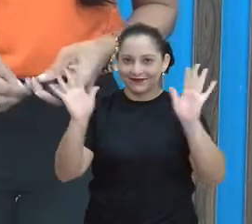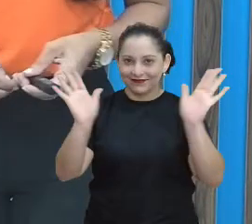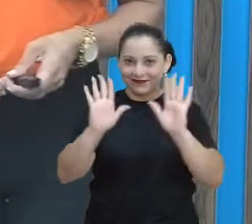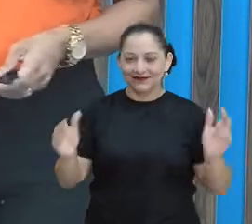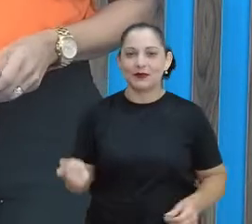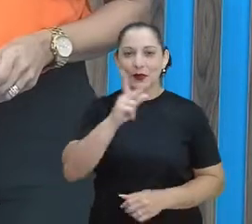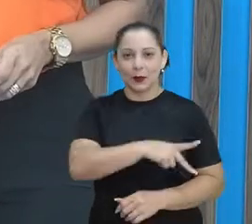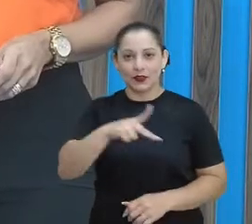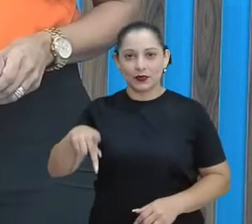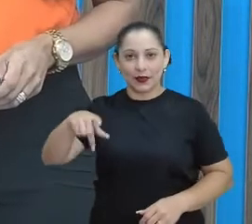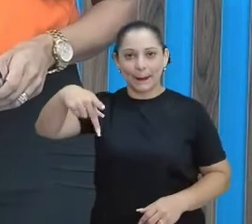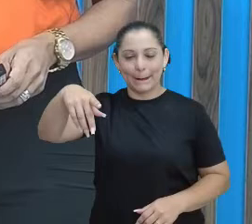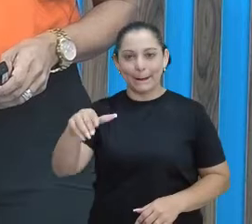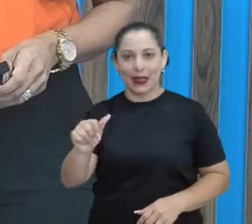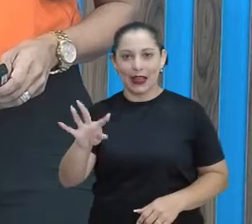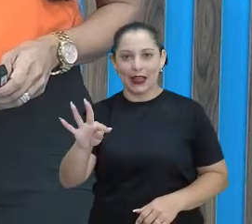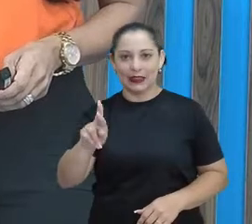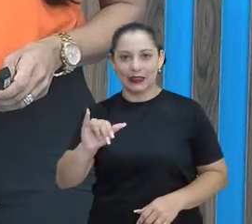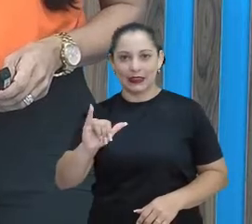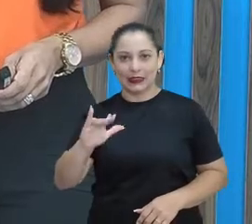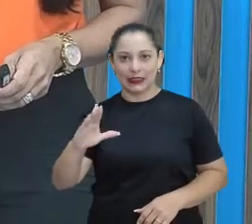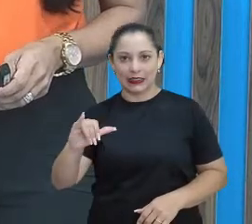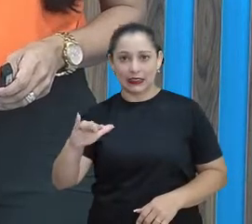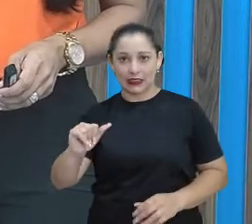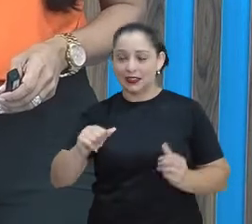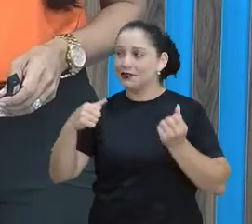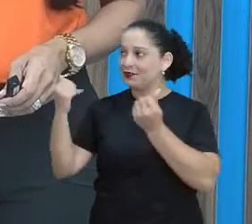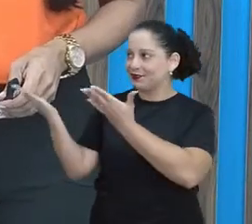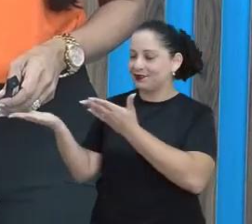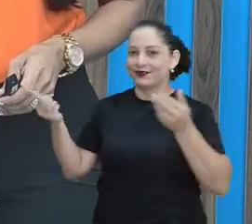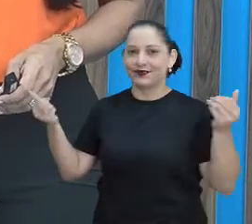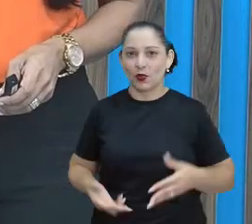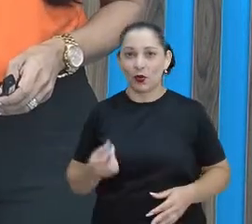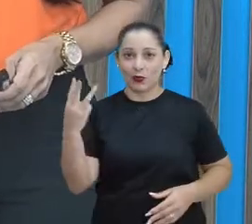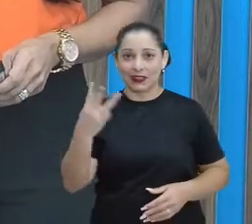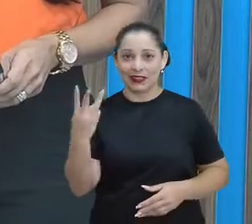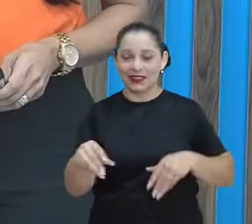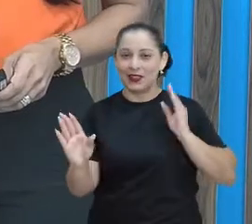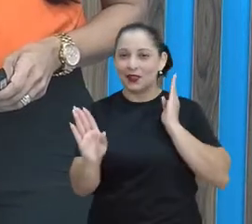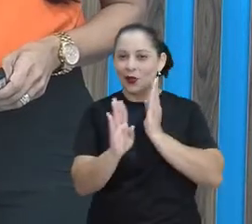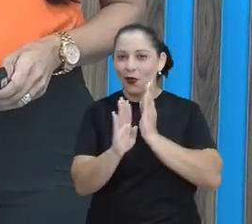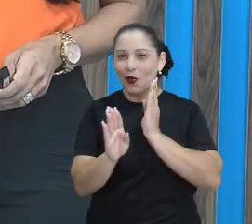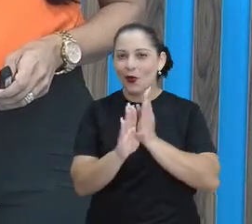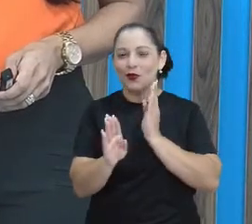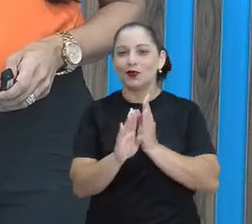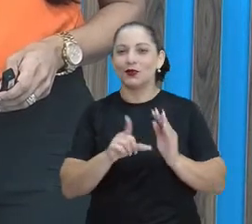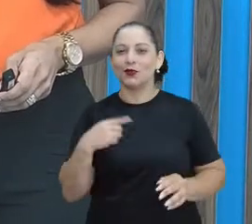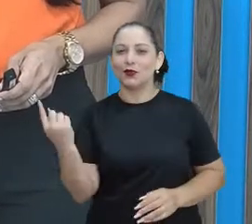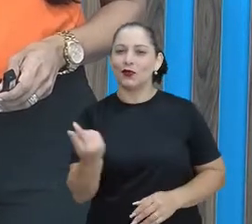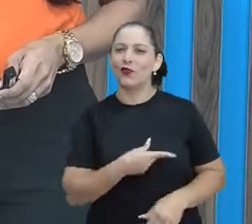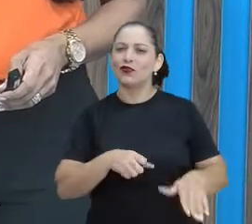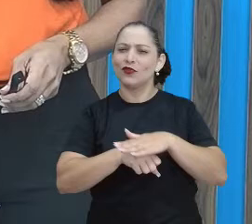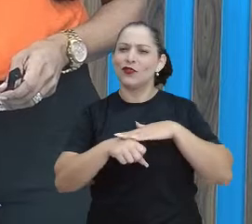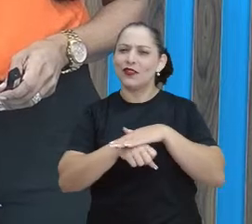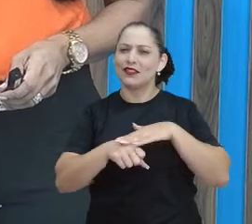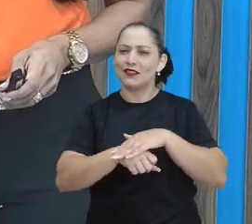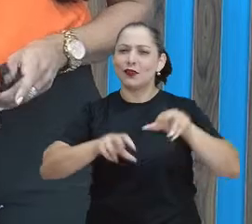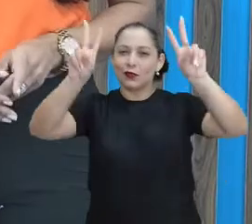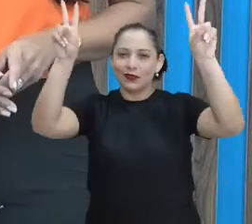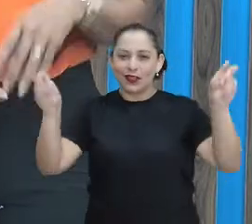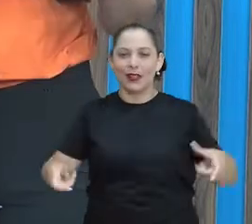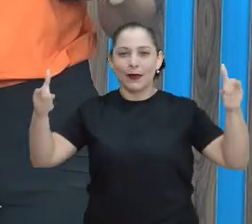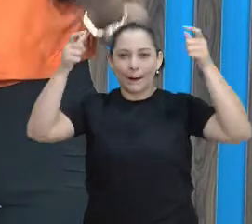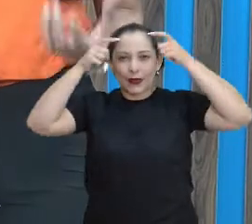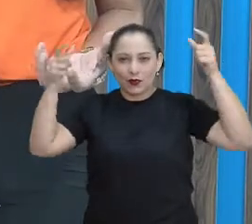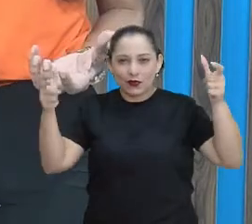sou a professora Patrícia Fontes, estou de volta para o nosso terceiro encontro, né, onde a gente está conversando sobre microcefalia e